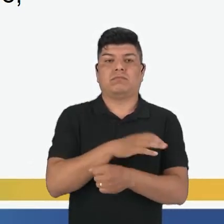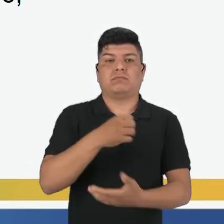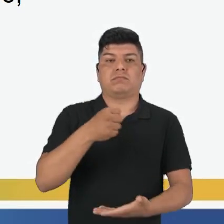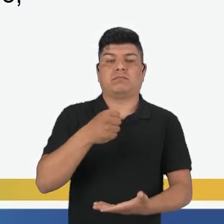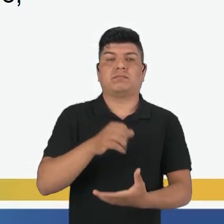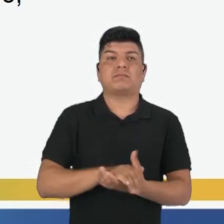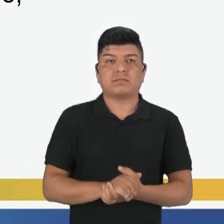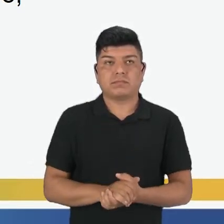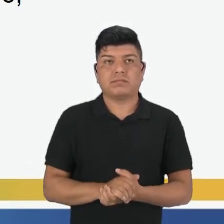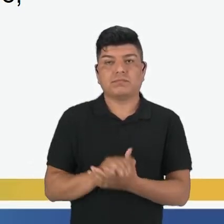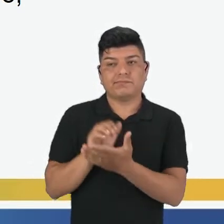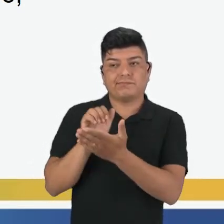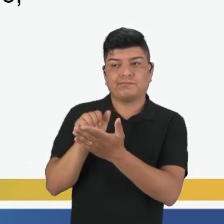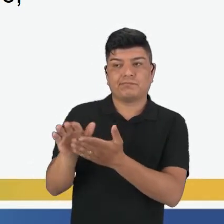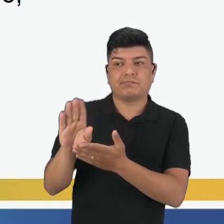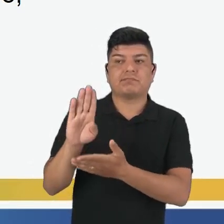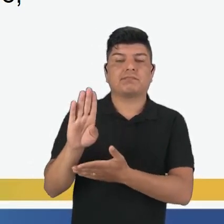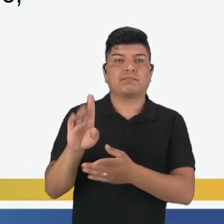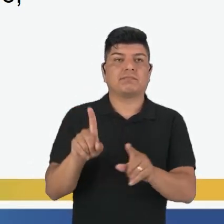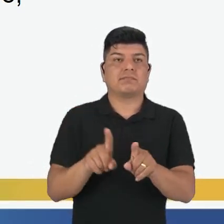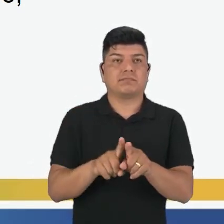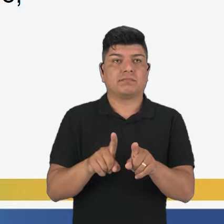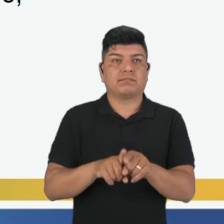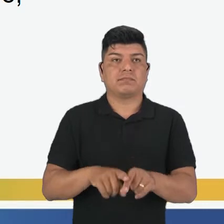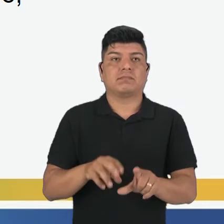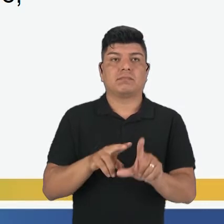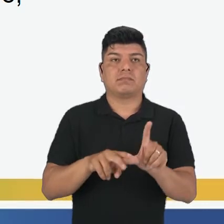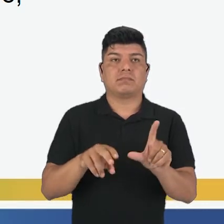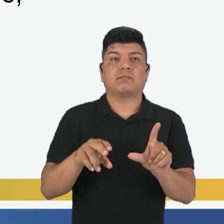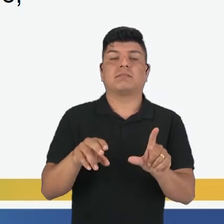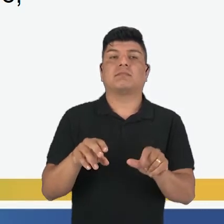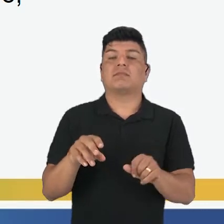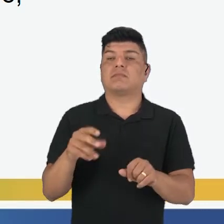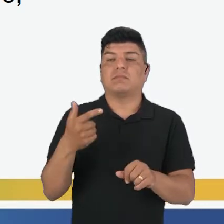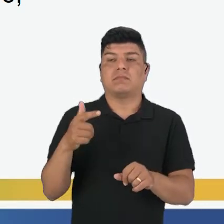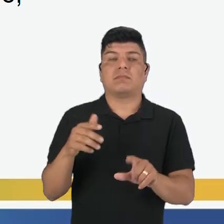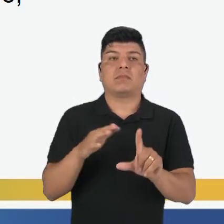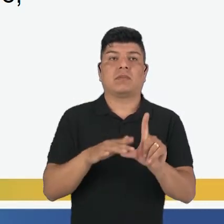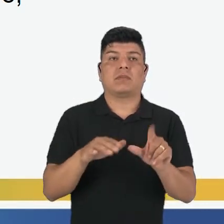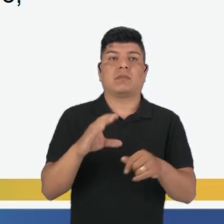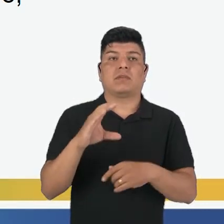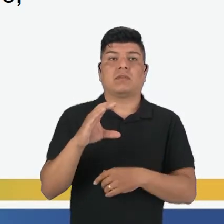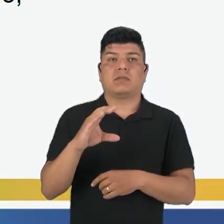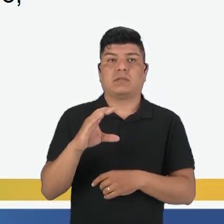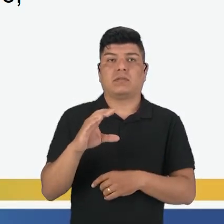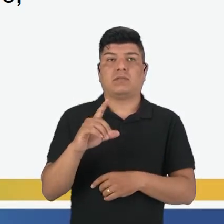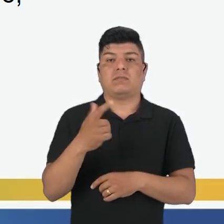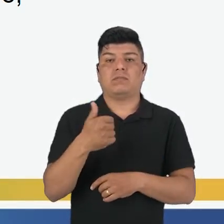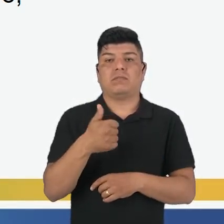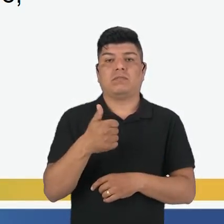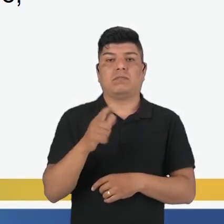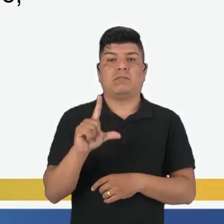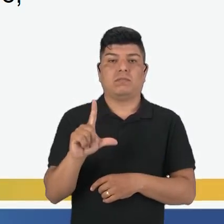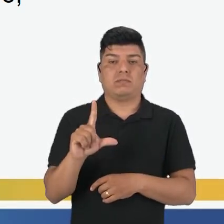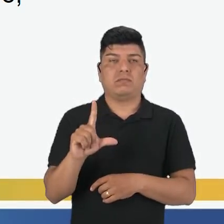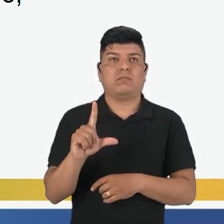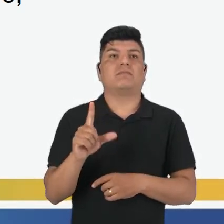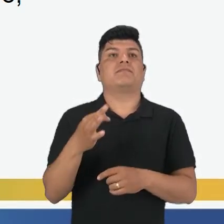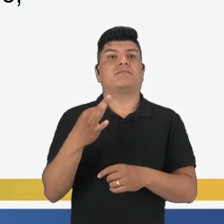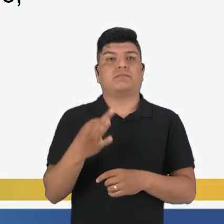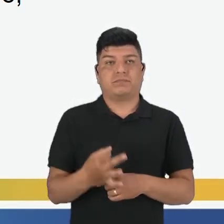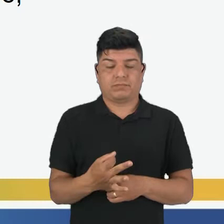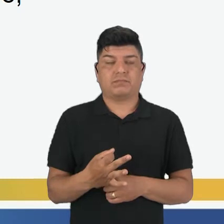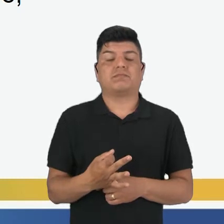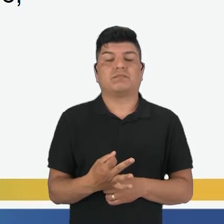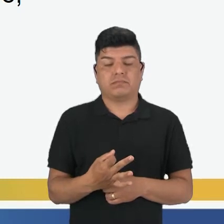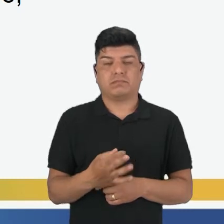cheio. Então, eu posso descartar aí a B também, porque eu não tenho. A letra C, 1 litro. Com